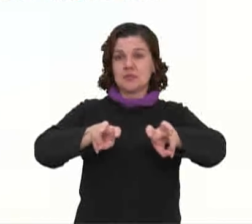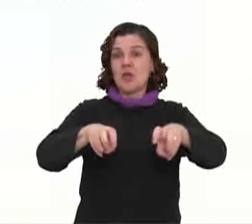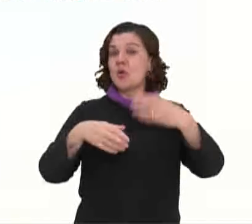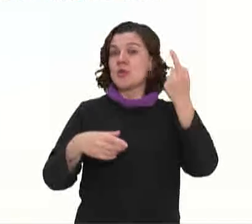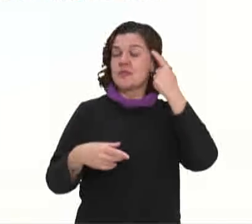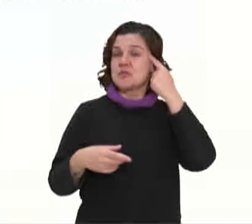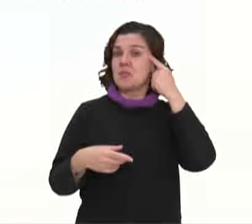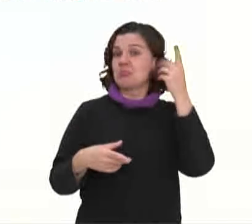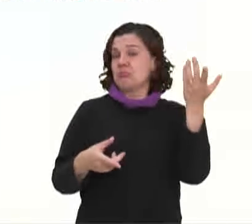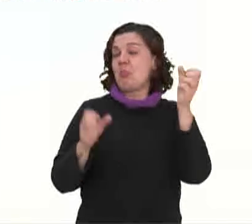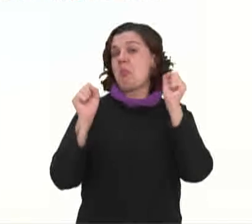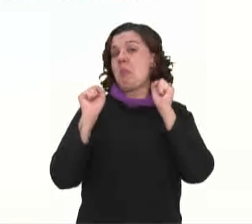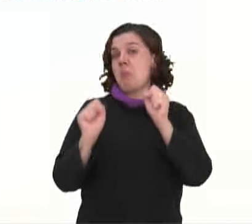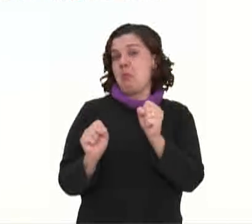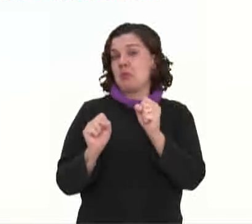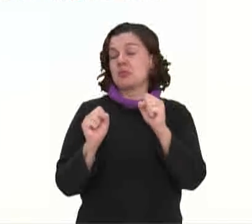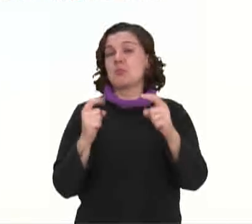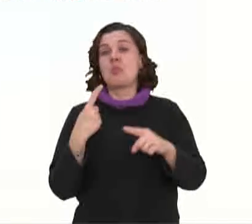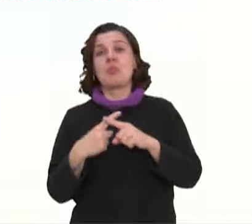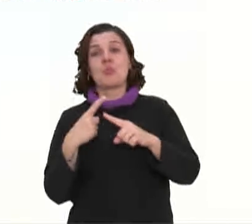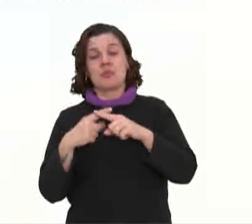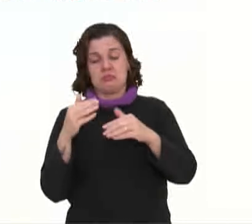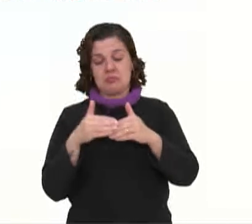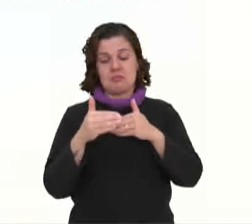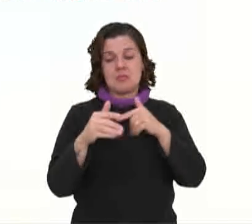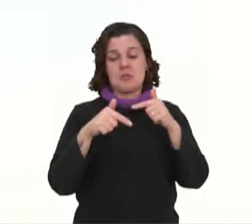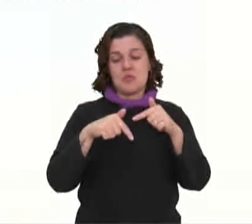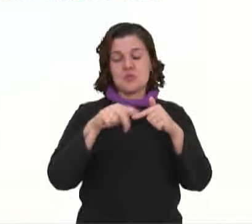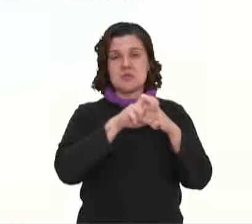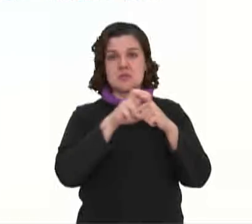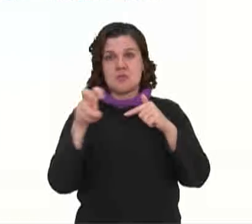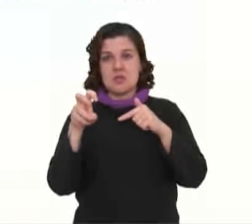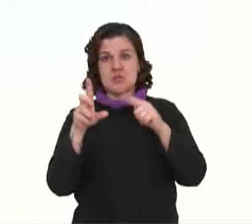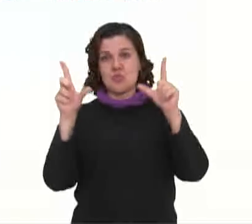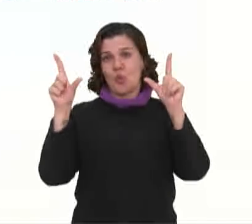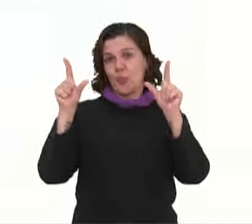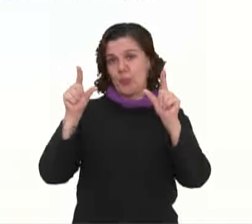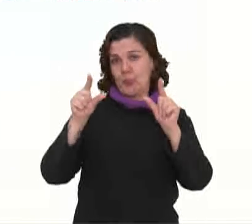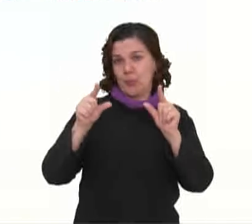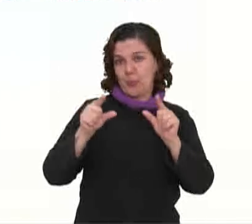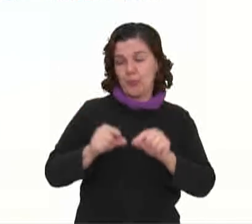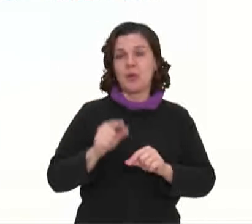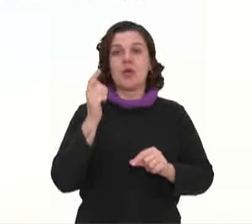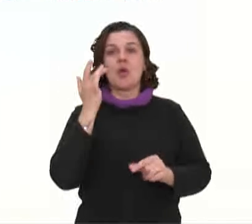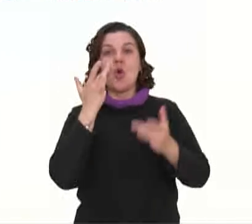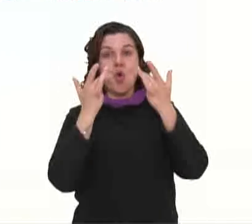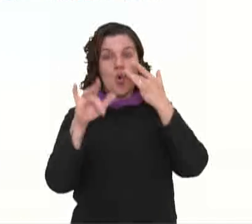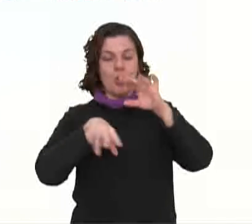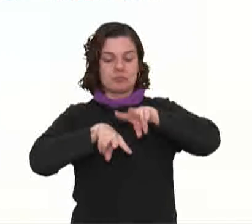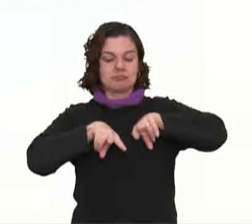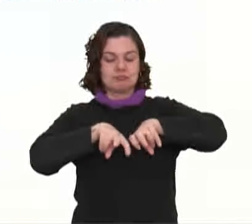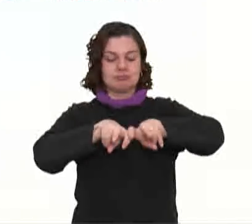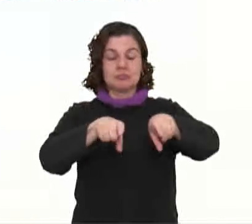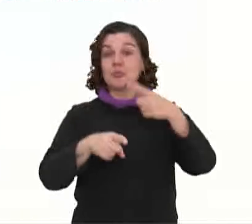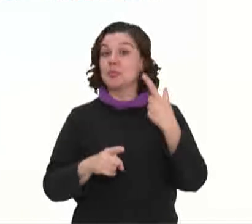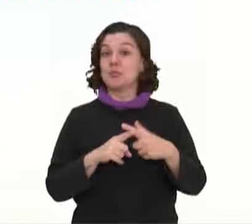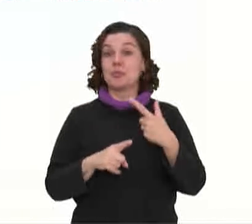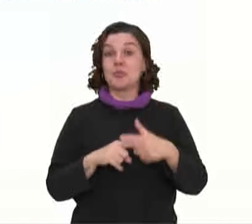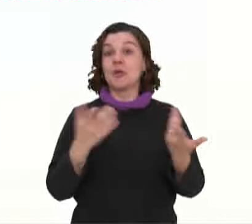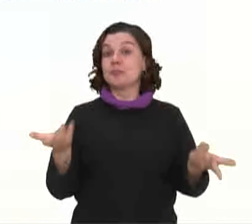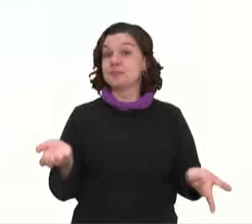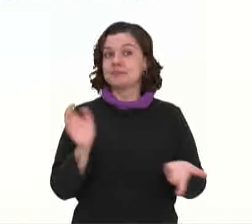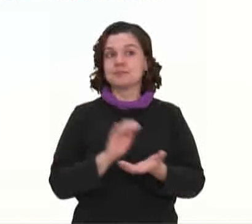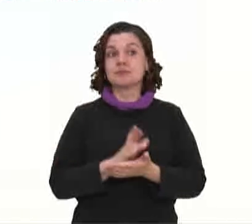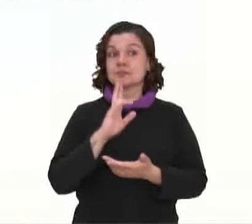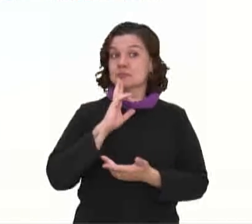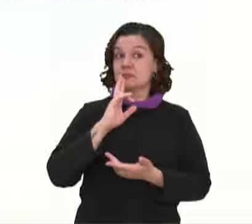hipóteses você tem? Por que a partir de 1755 diminuiu a exploração do ouro, a extração do ouro?